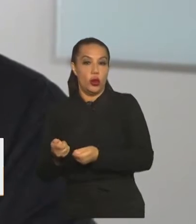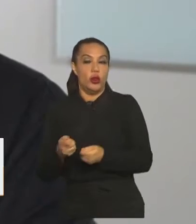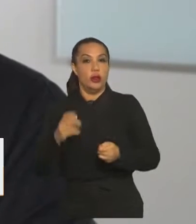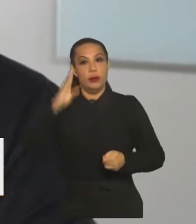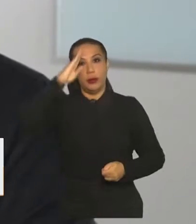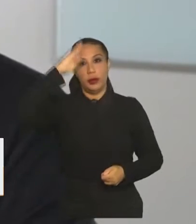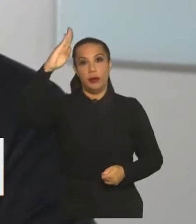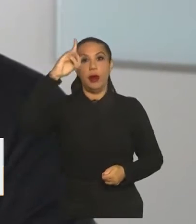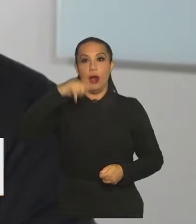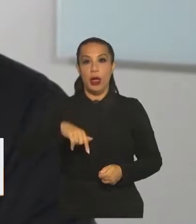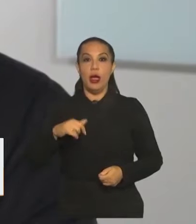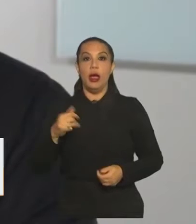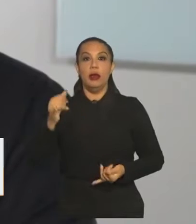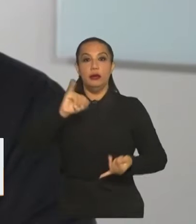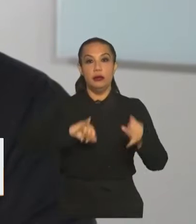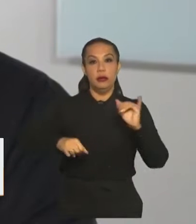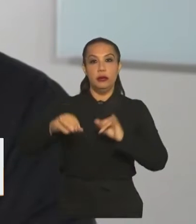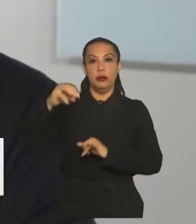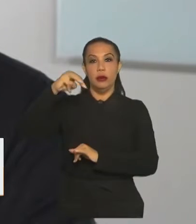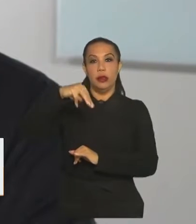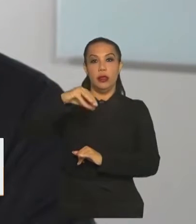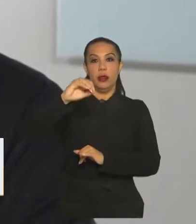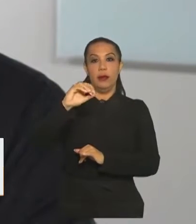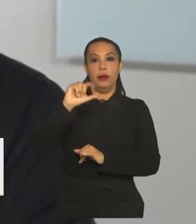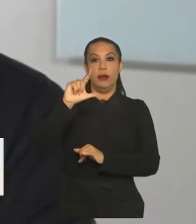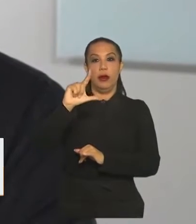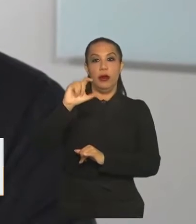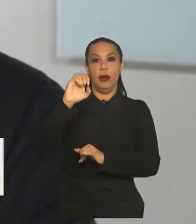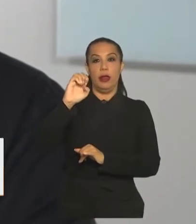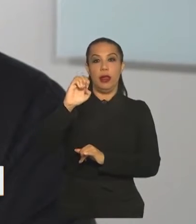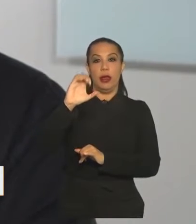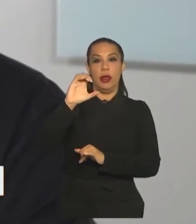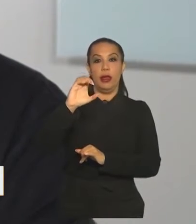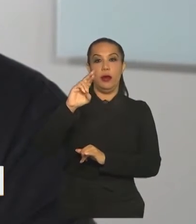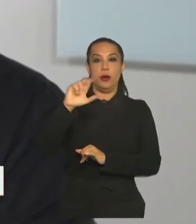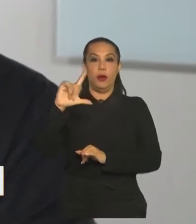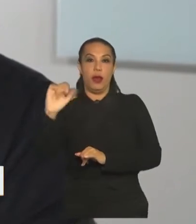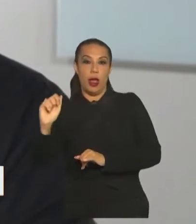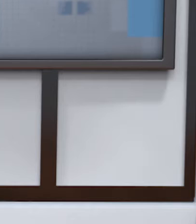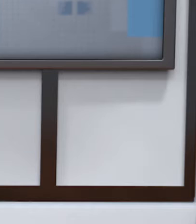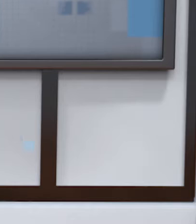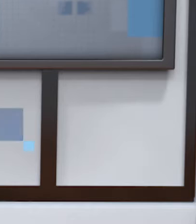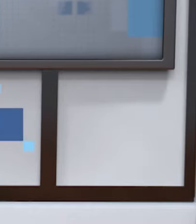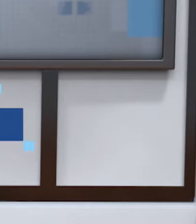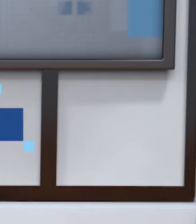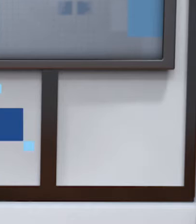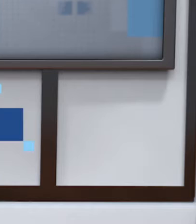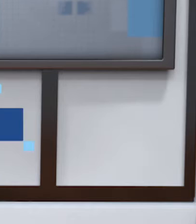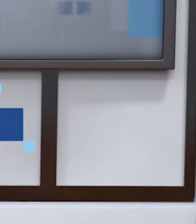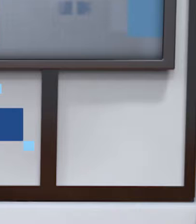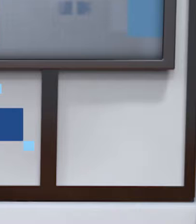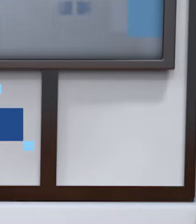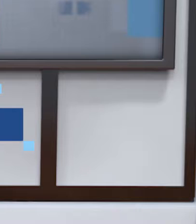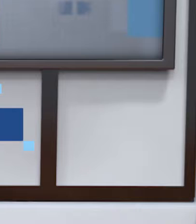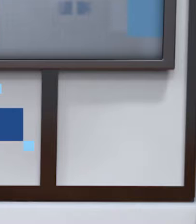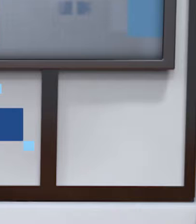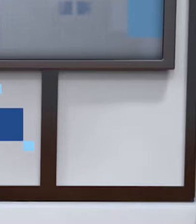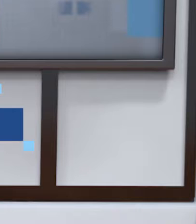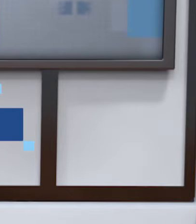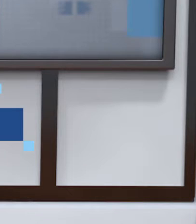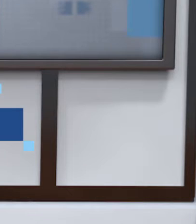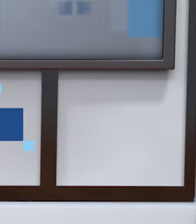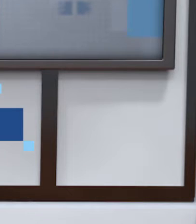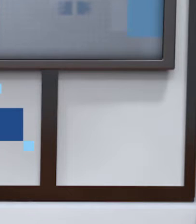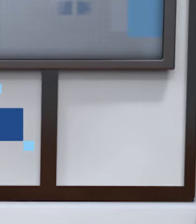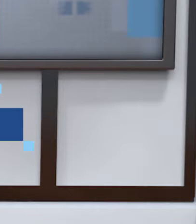espinosade que é uma molécula de origem biológica para evitar que os mosquitos nação veja agora como se